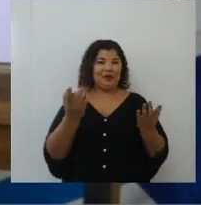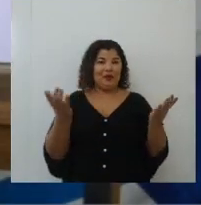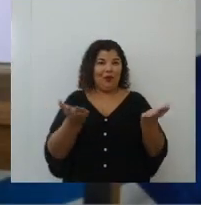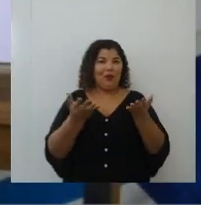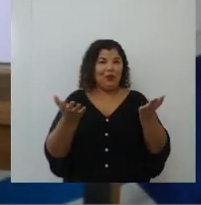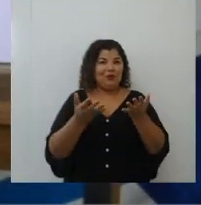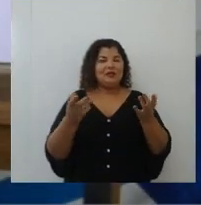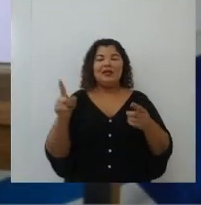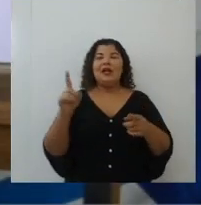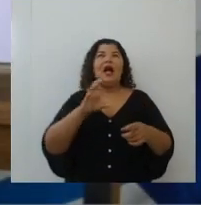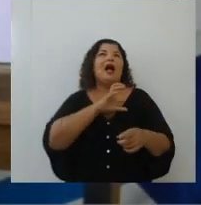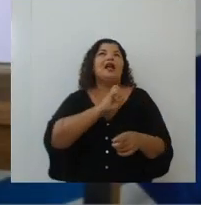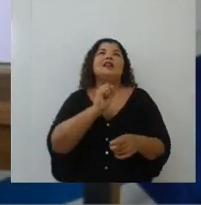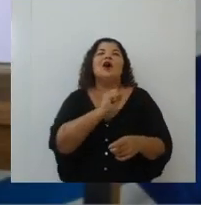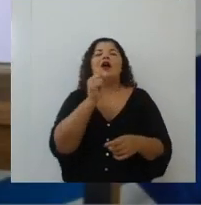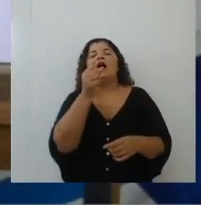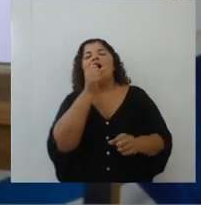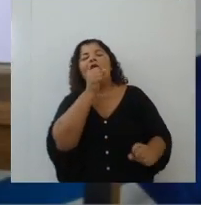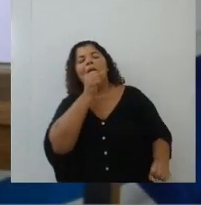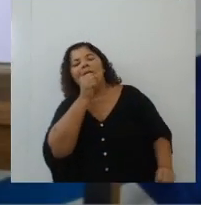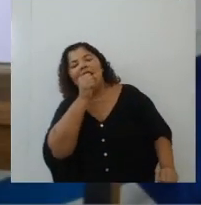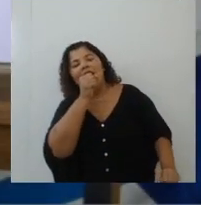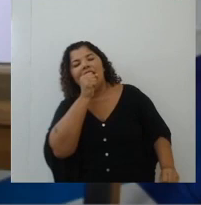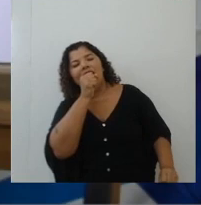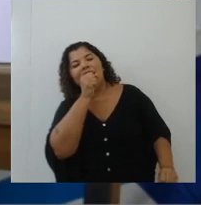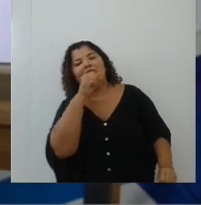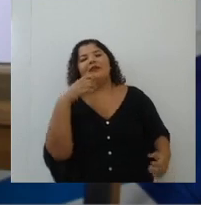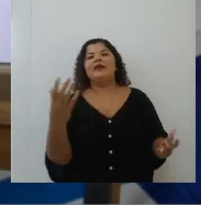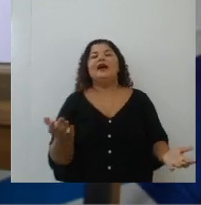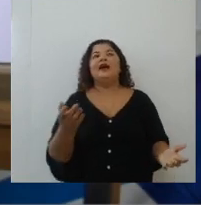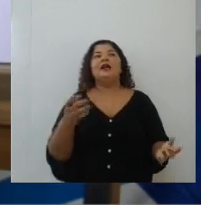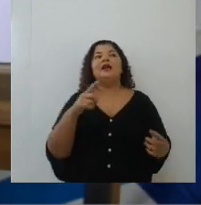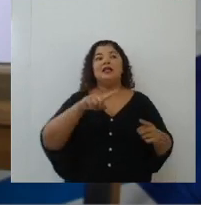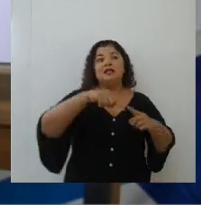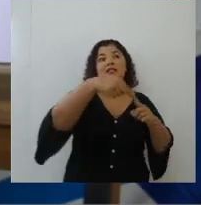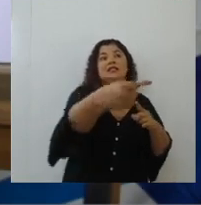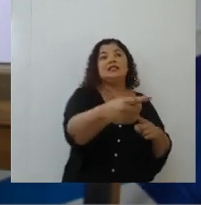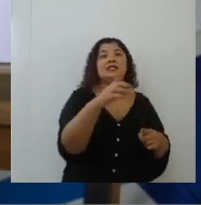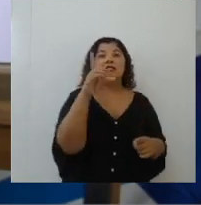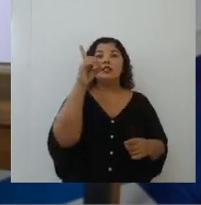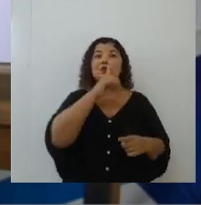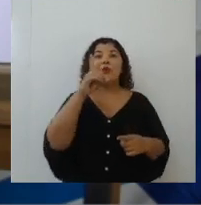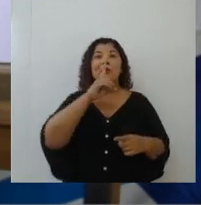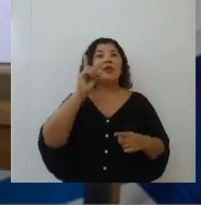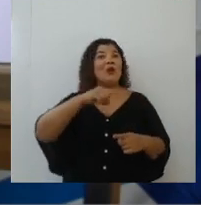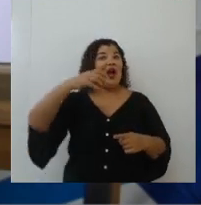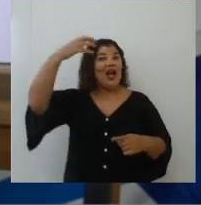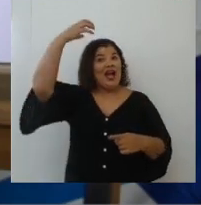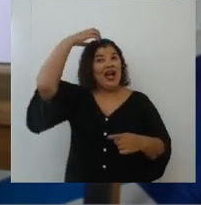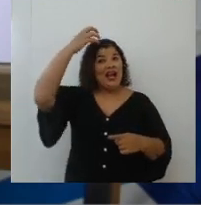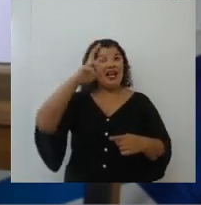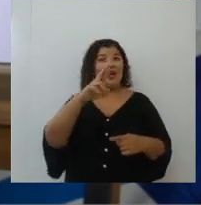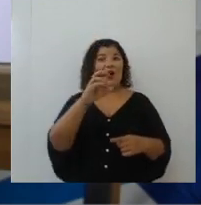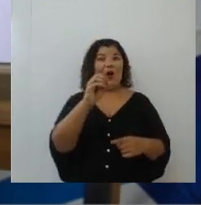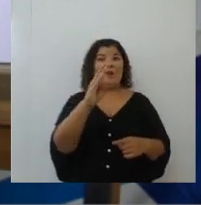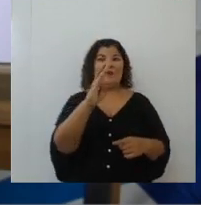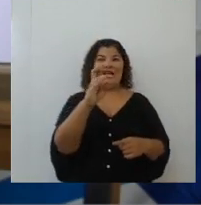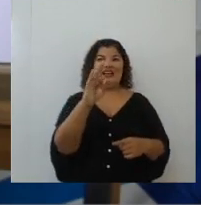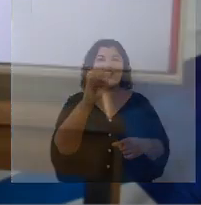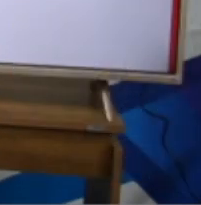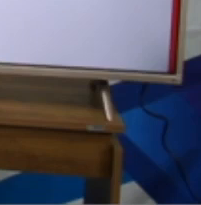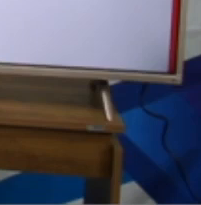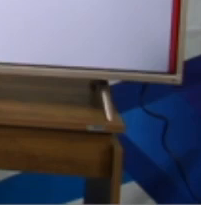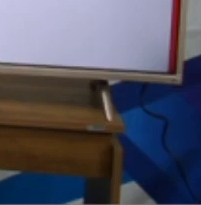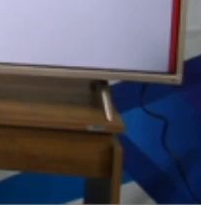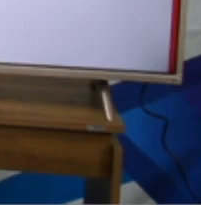Sou fã de Roberto Carlos. Cresci ouvindo Roberto Carlos, gente. E domingo, Roberto Carlos, que é o rei, vai fazer uma live. Eu vou estar como?